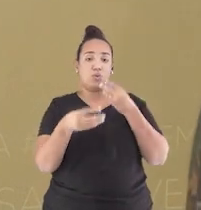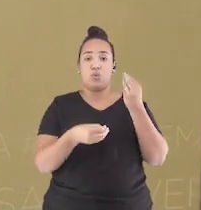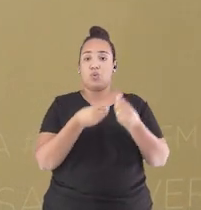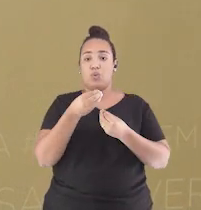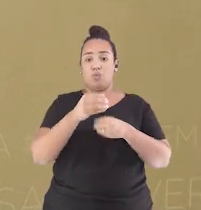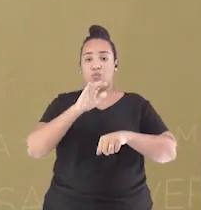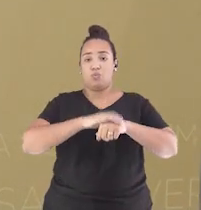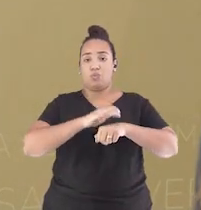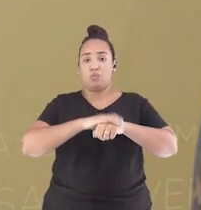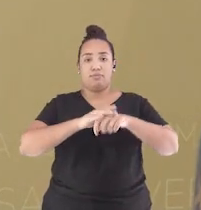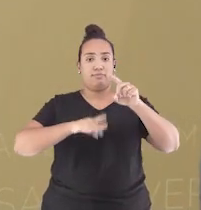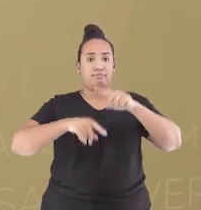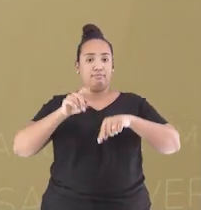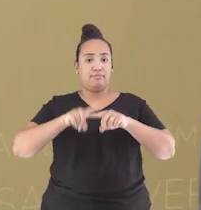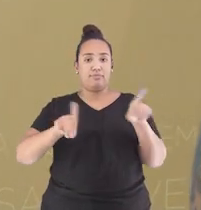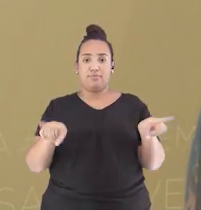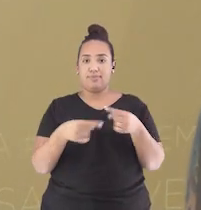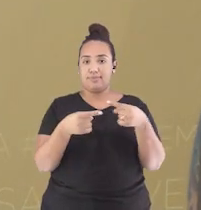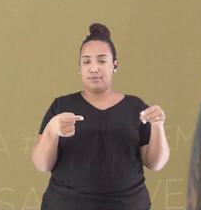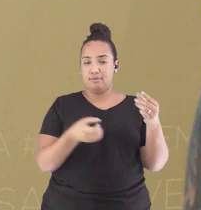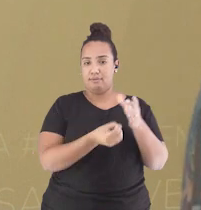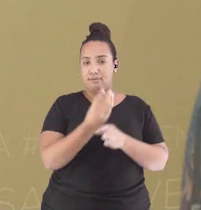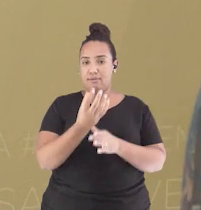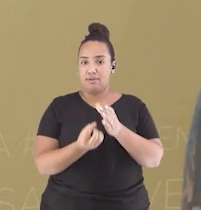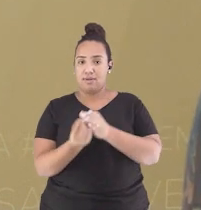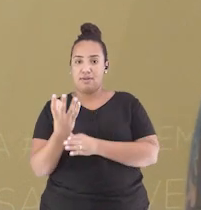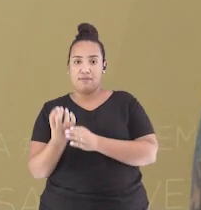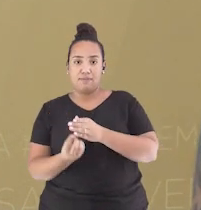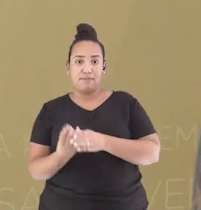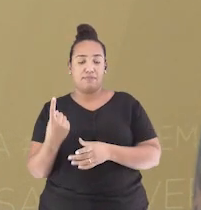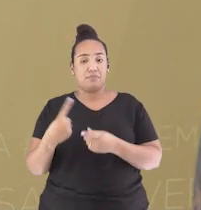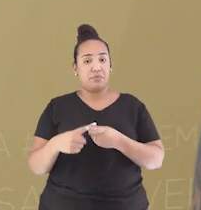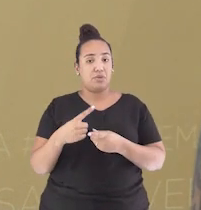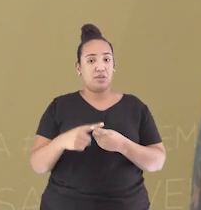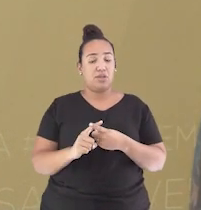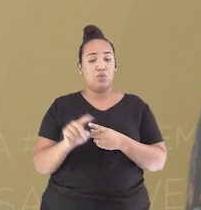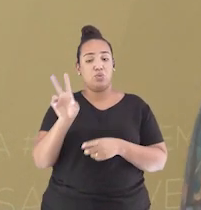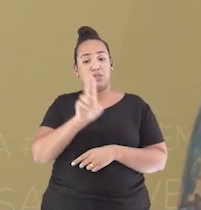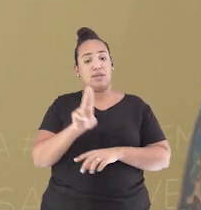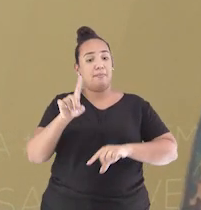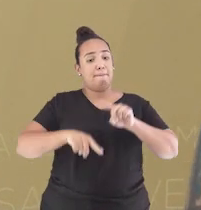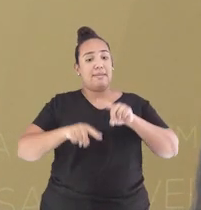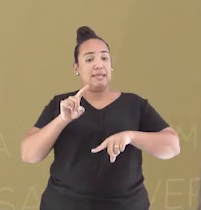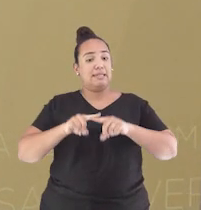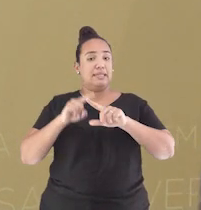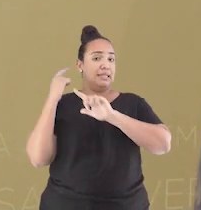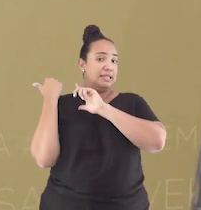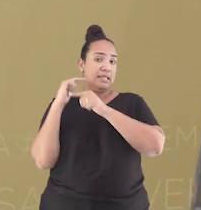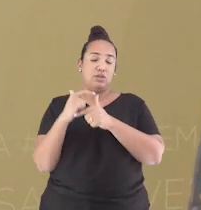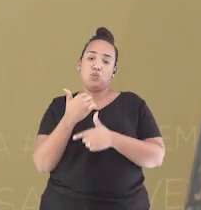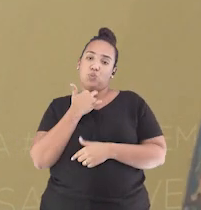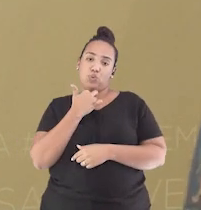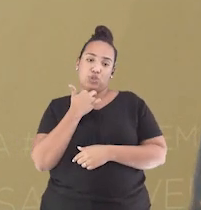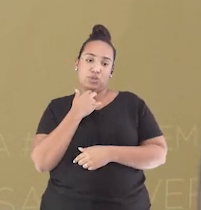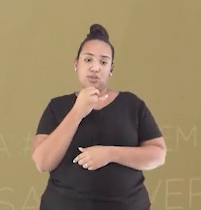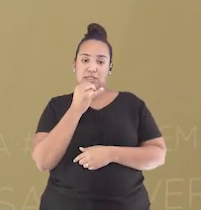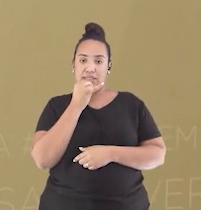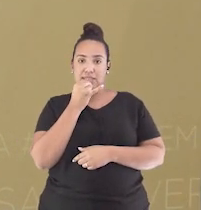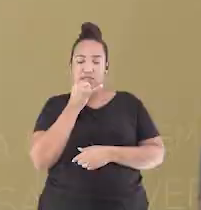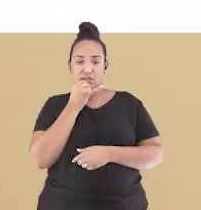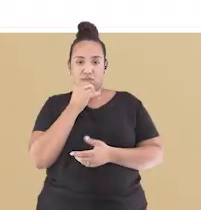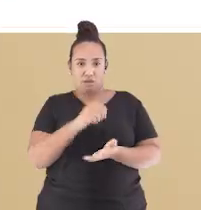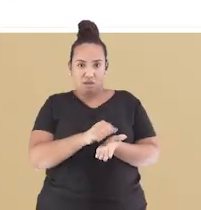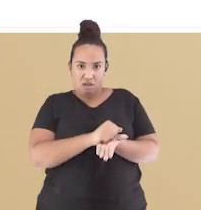Outra coisa curiosa era como eles criavam seus próprios instrumentos musicais, já que os senhores não deixavam eles usar instrumentos